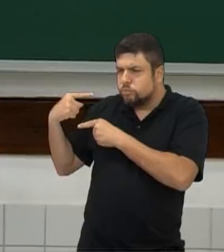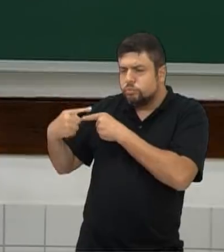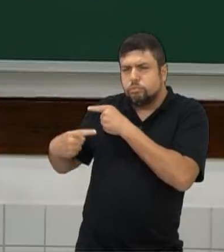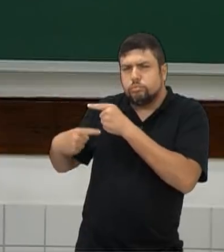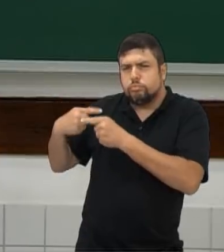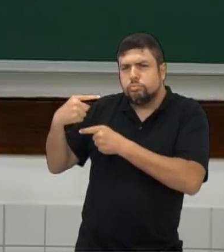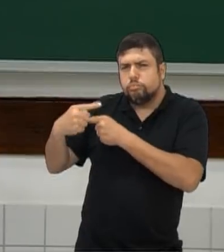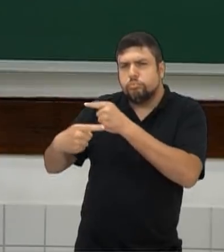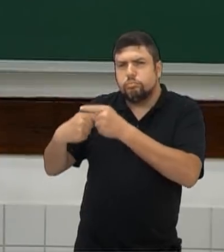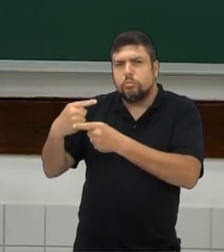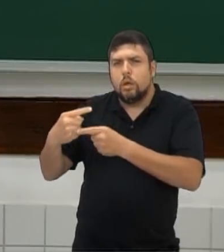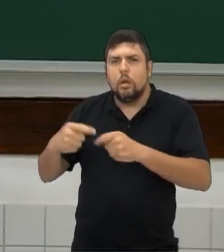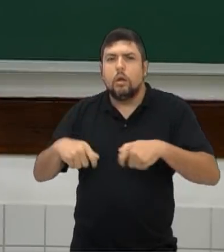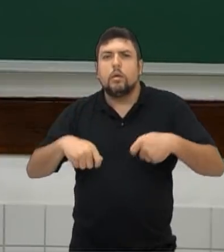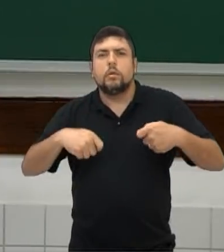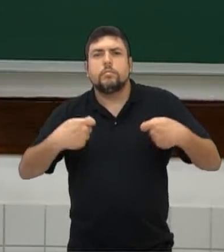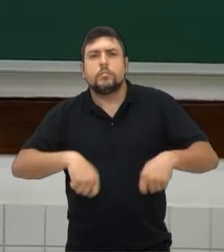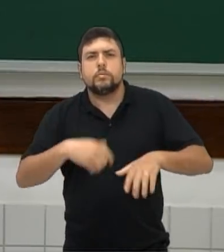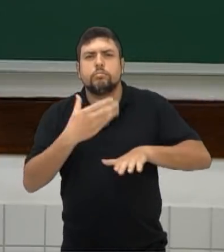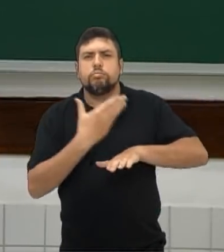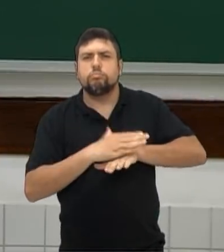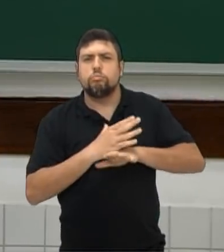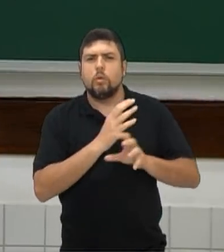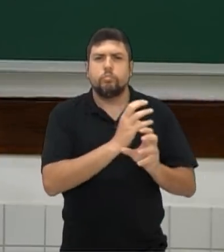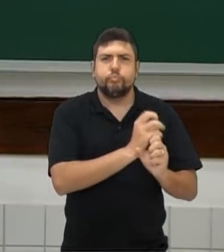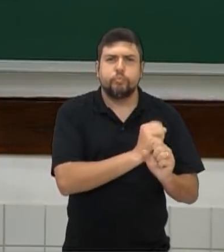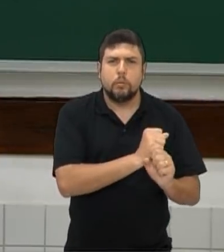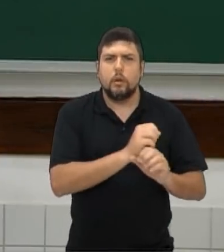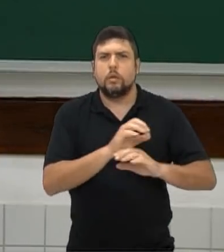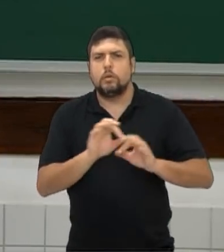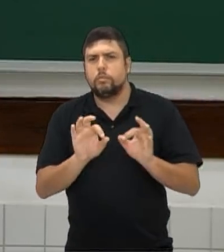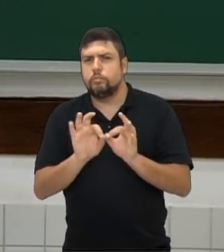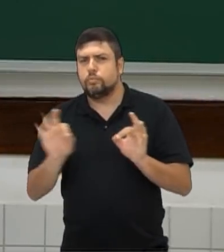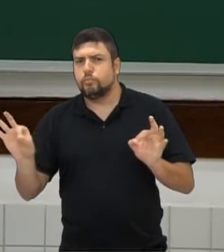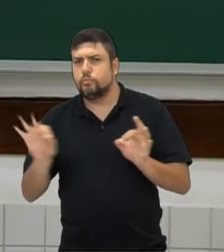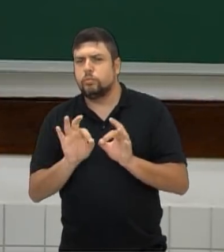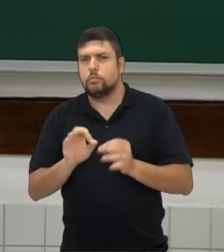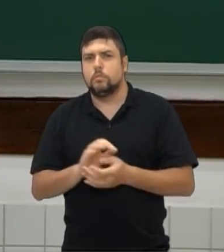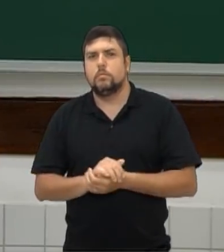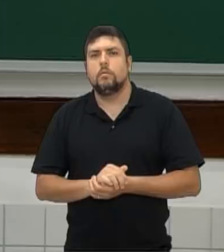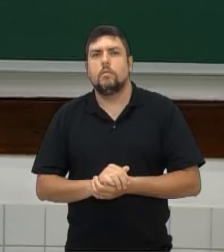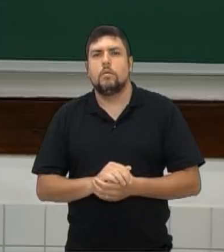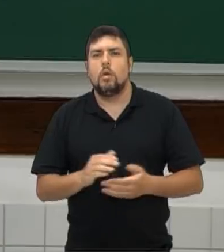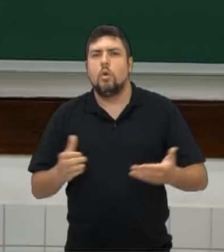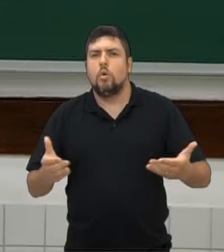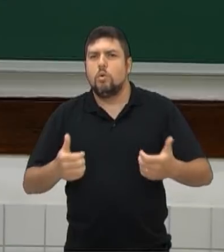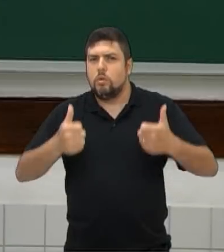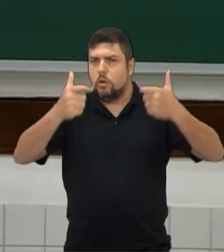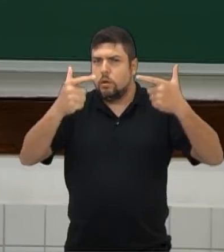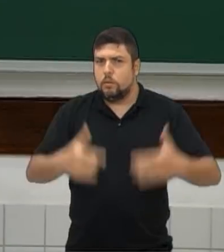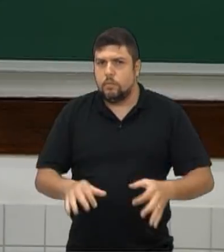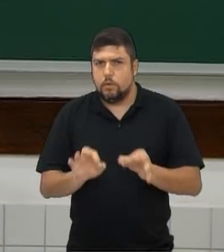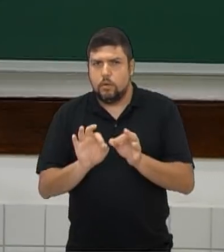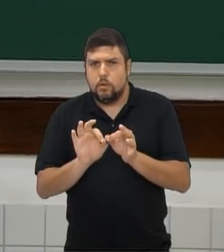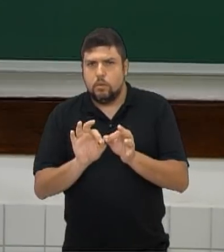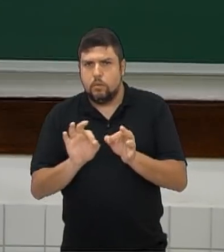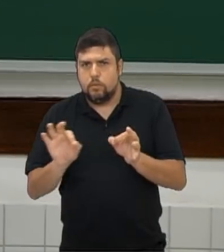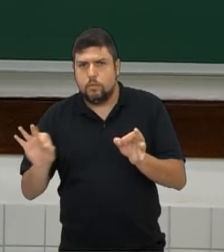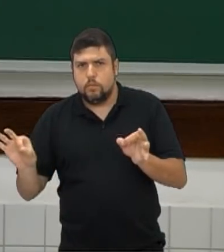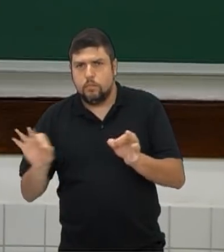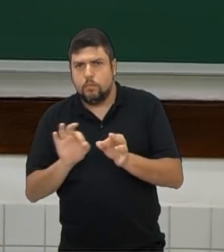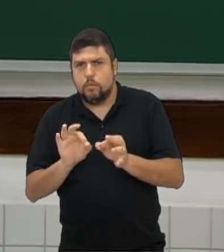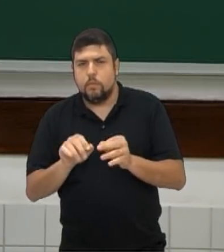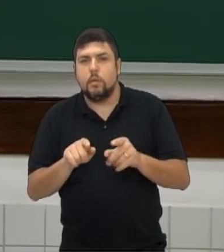dessa aula? Muito bem. Hoje a gente vai falar de duas grandezas de medida. A gente vai falar do comprimento e da massa.